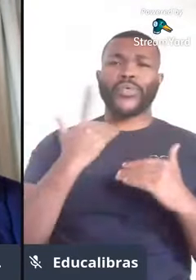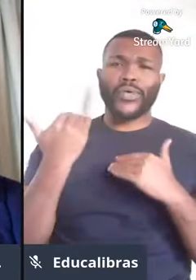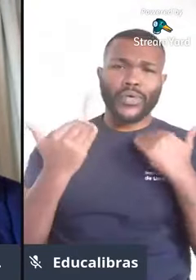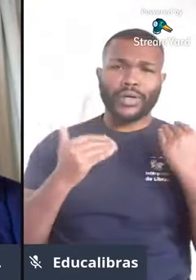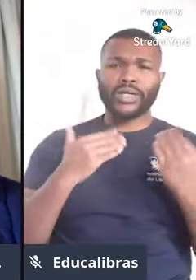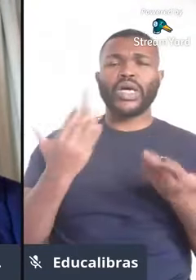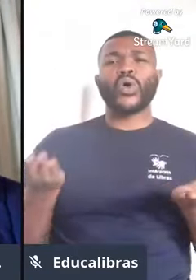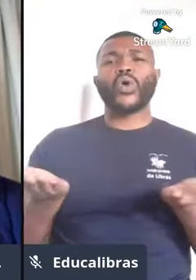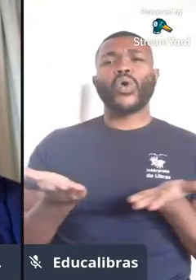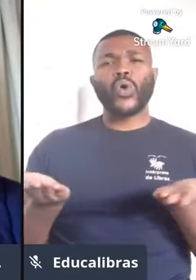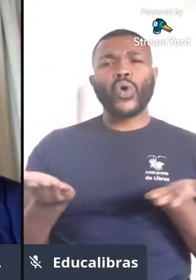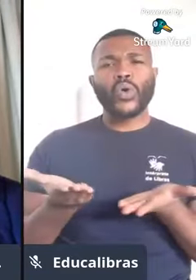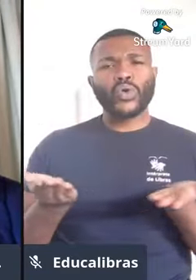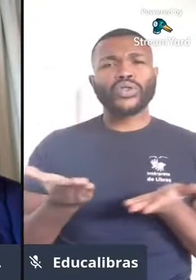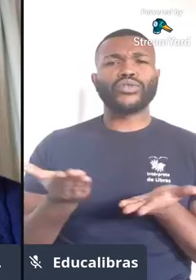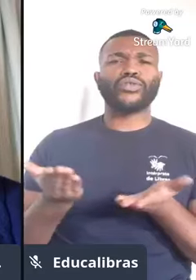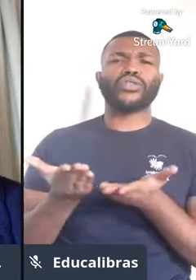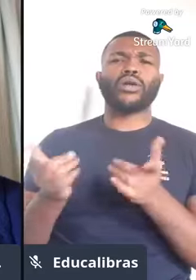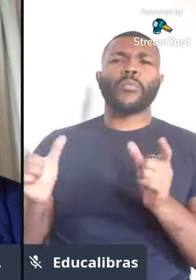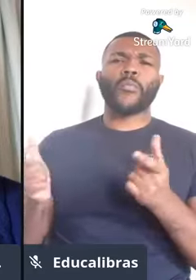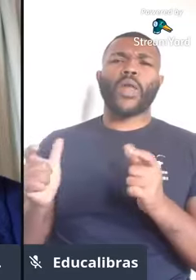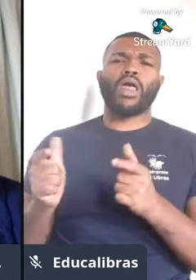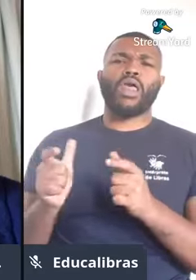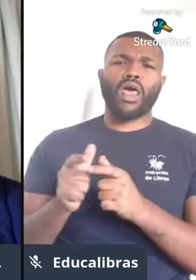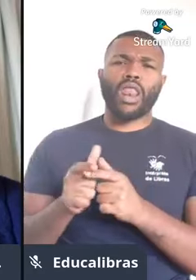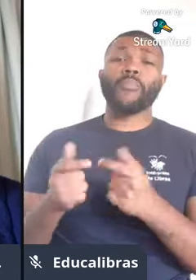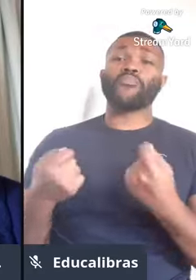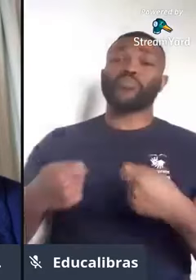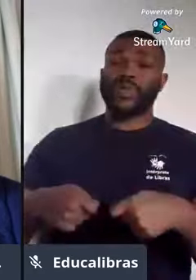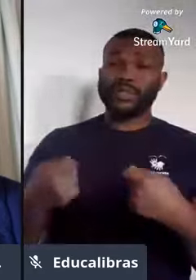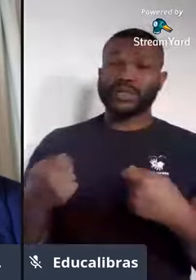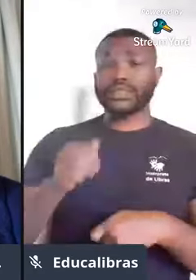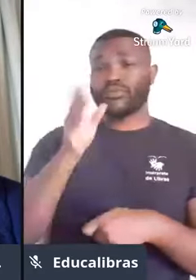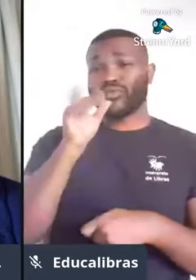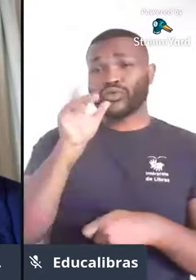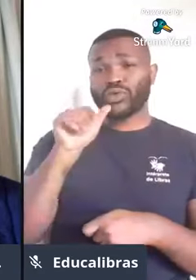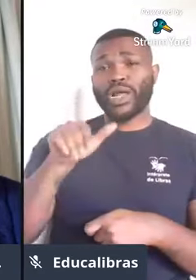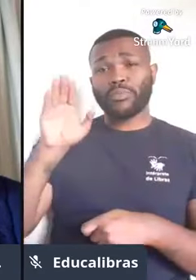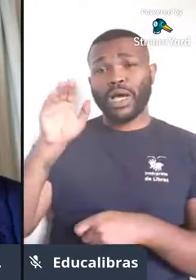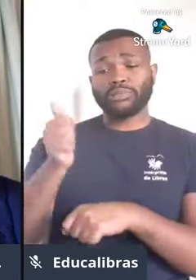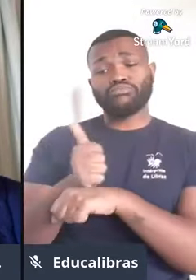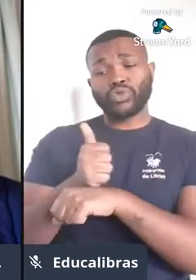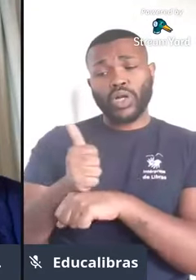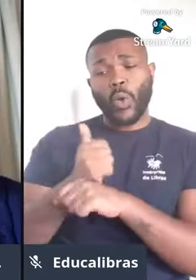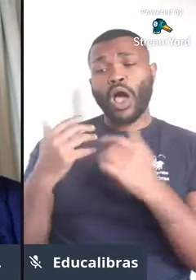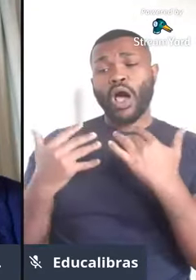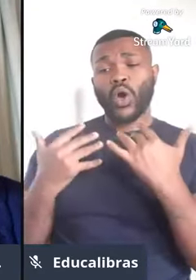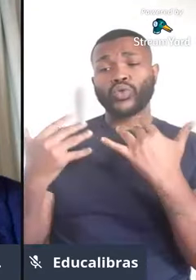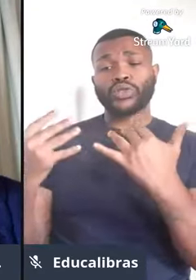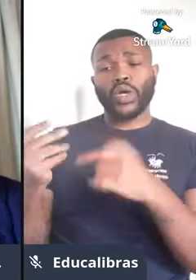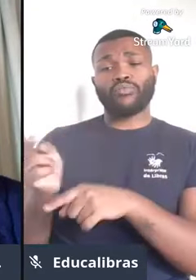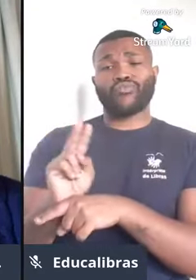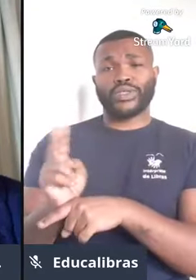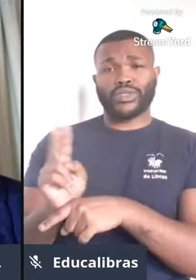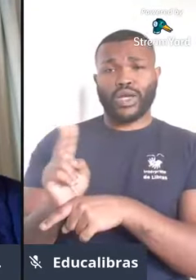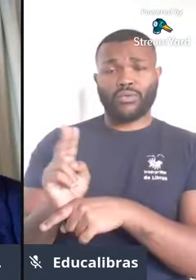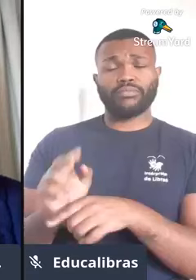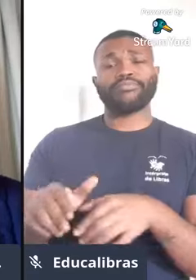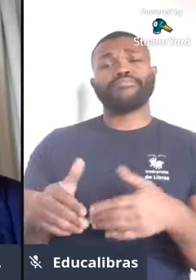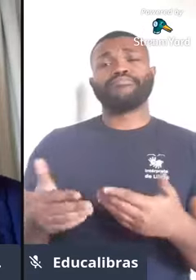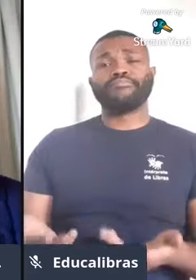considero extremamente reduzido, aquém das necessidades de auditores fiscais. Nós buscamos não